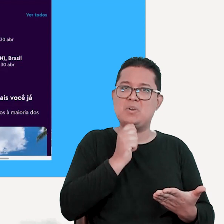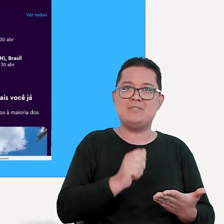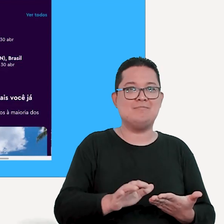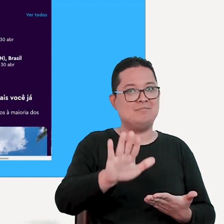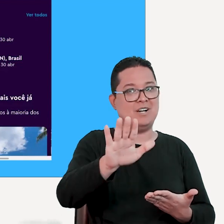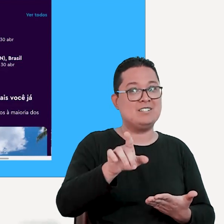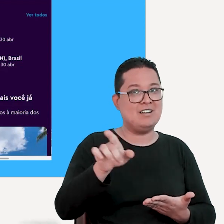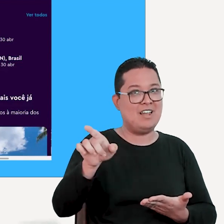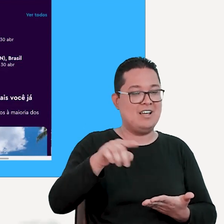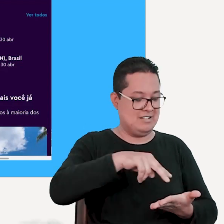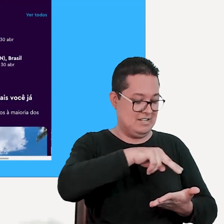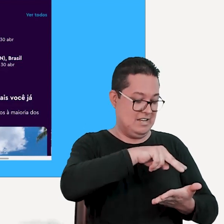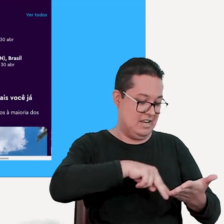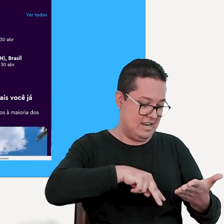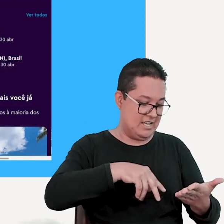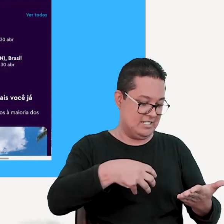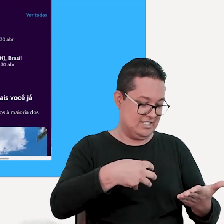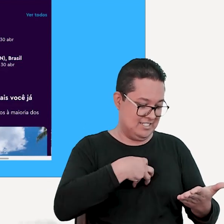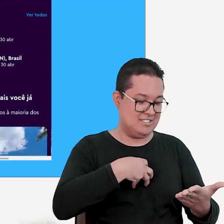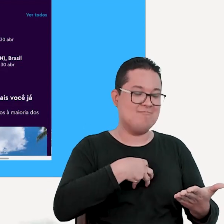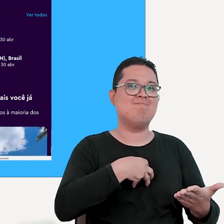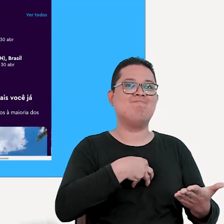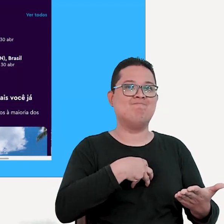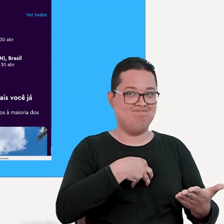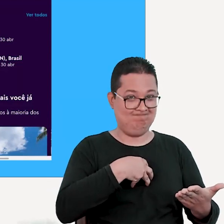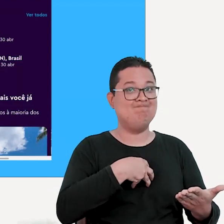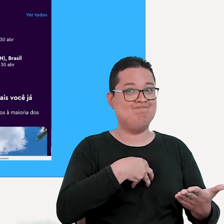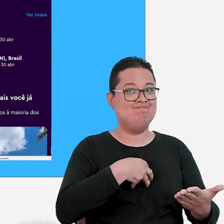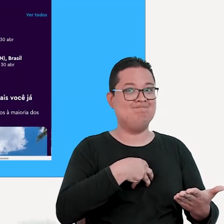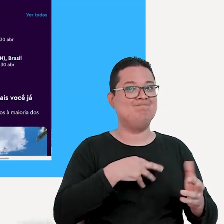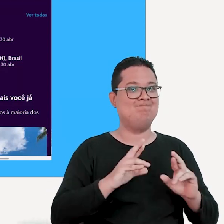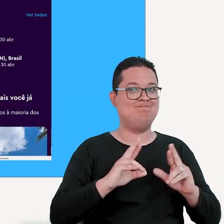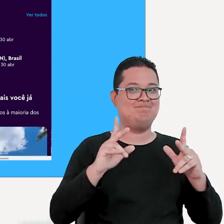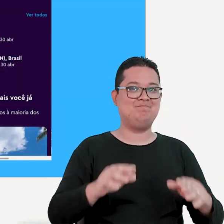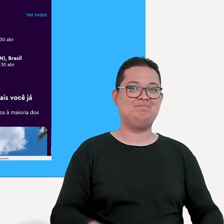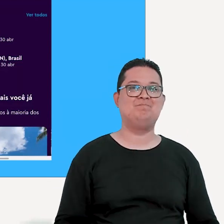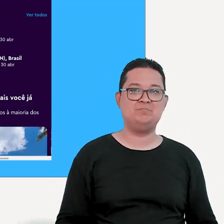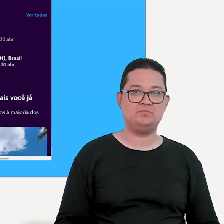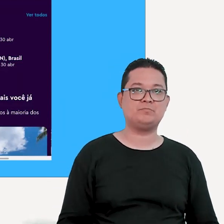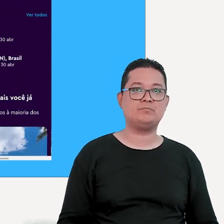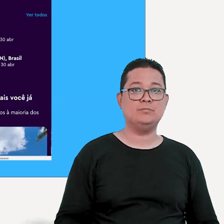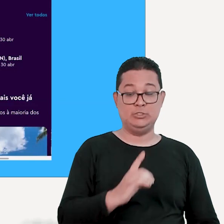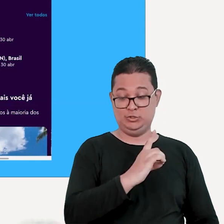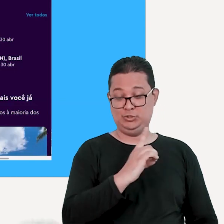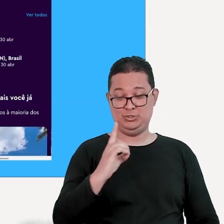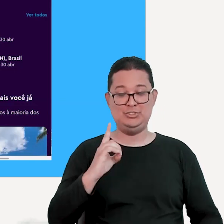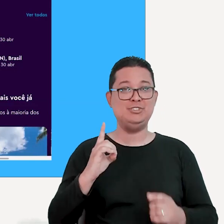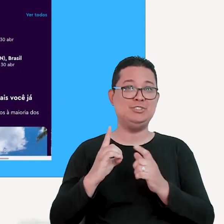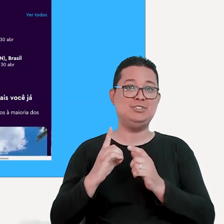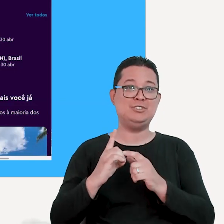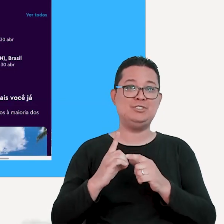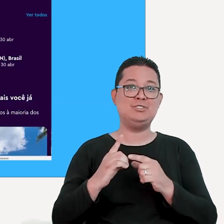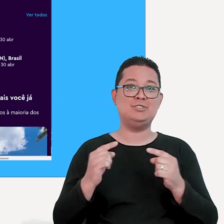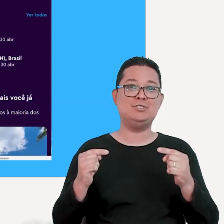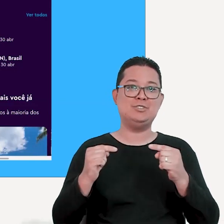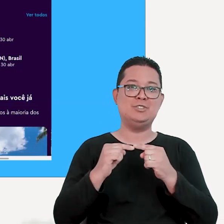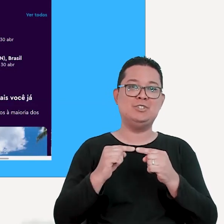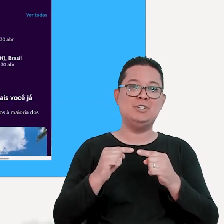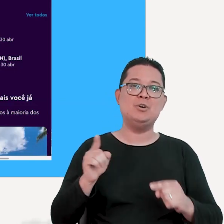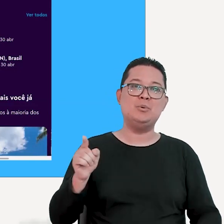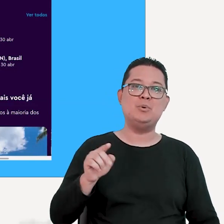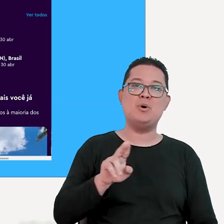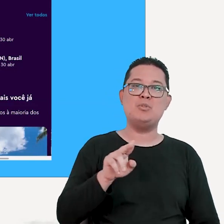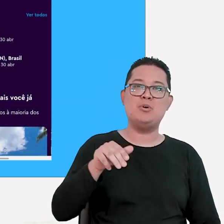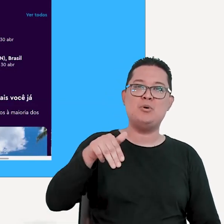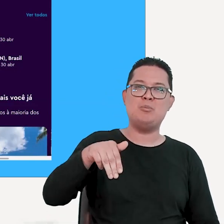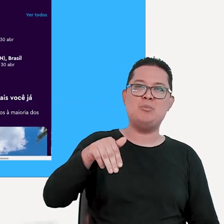impacto grande. Outro exemplo que eu dou é esse que eu trouxe à direita. Esse aplicativo se chama Momondo, é um aplicativo